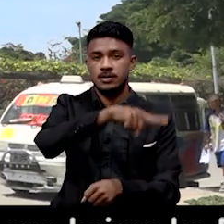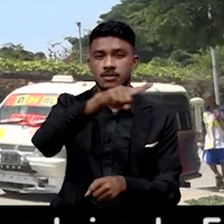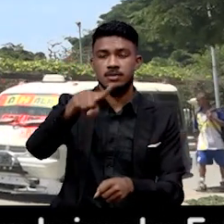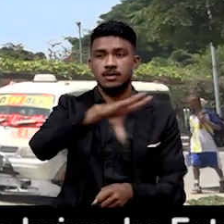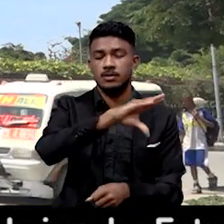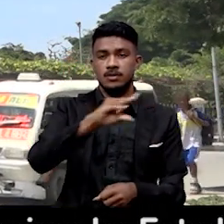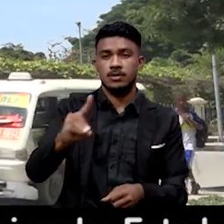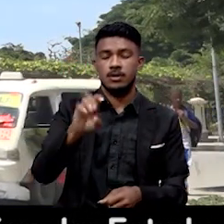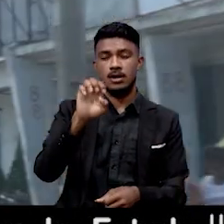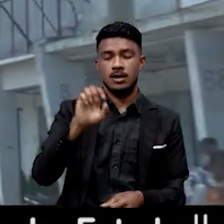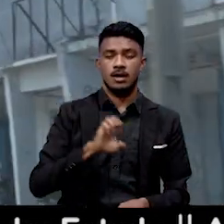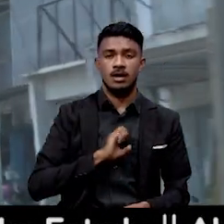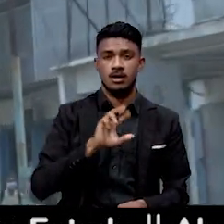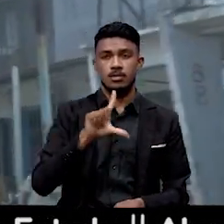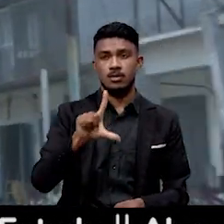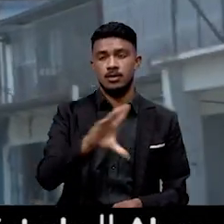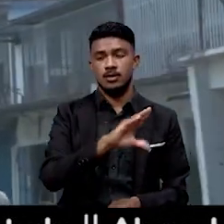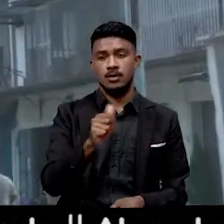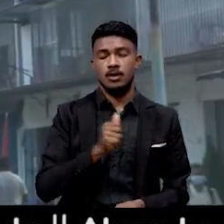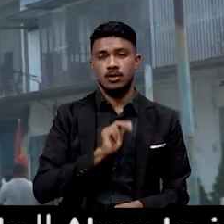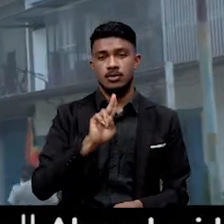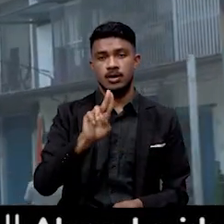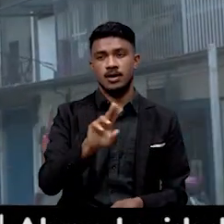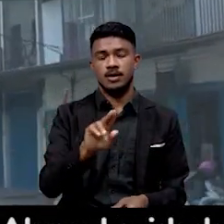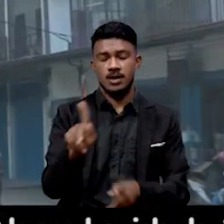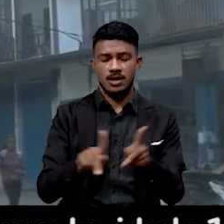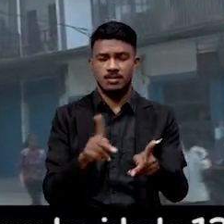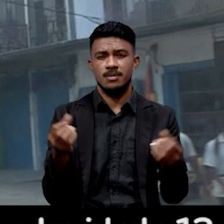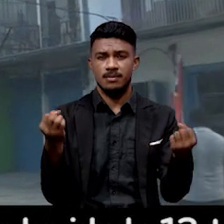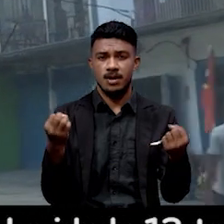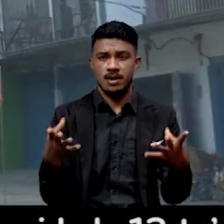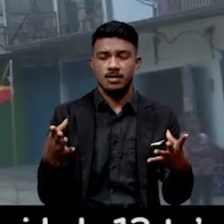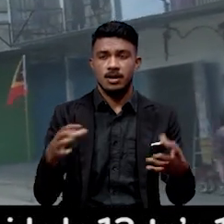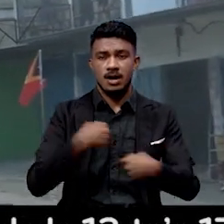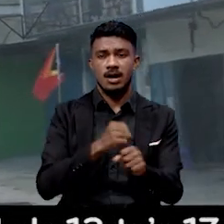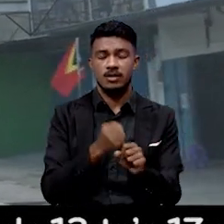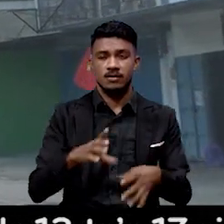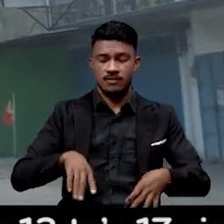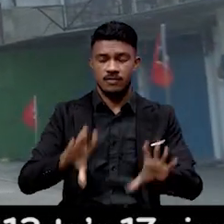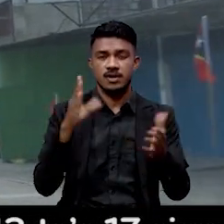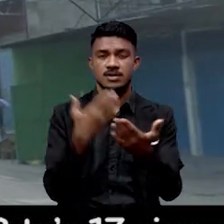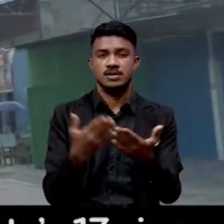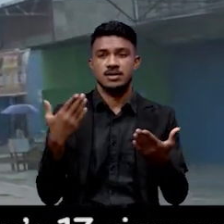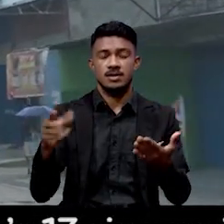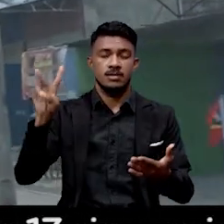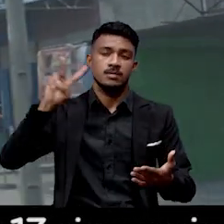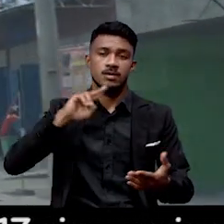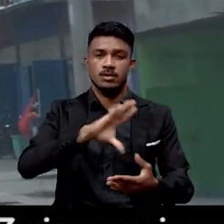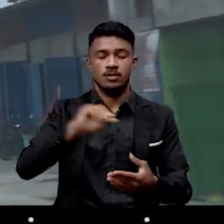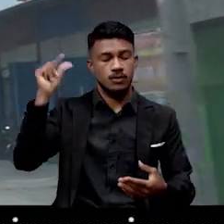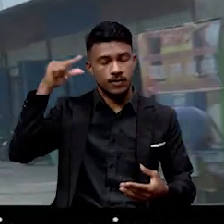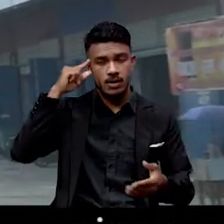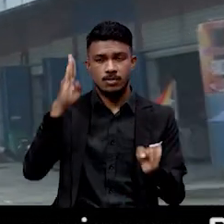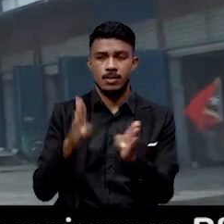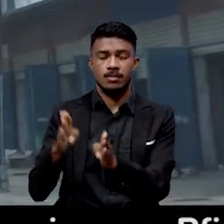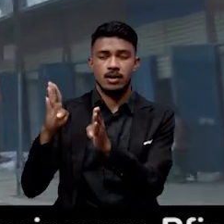Elem Lui no Audiang, negosiante barak okupa estrada publiku ho di halo negosiu, maski governo prepara ono